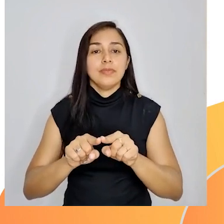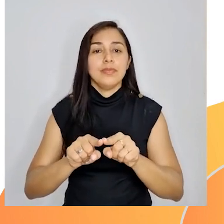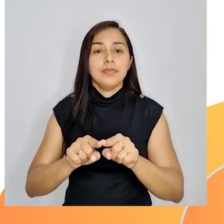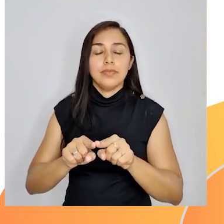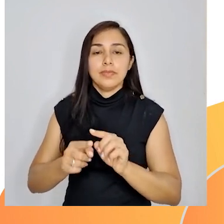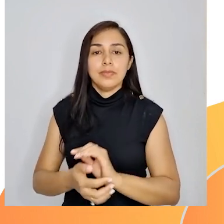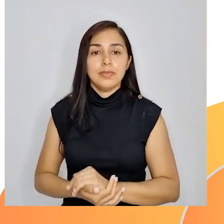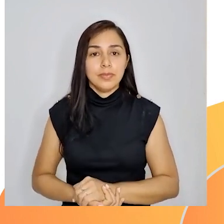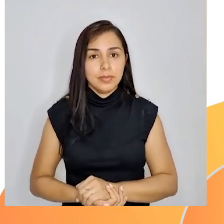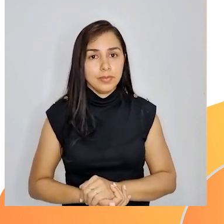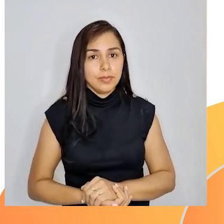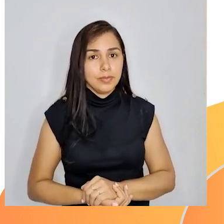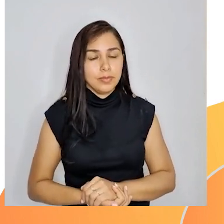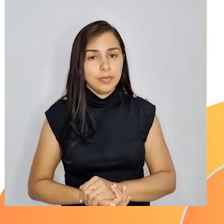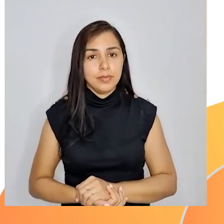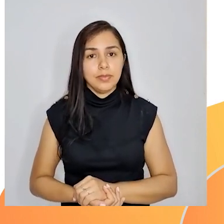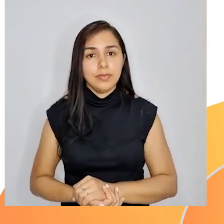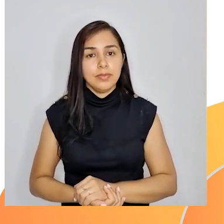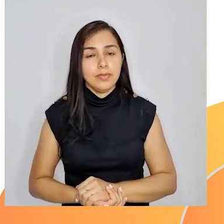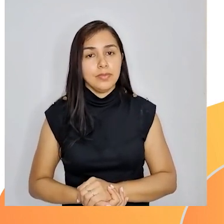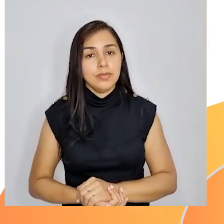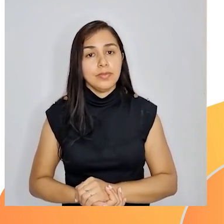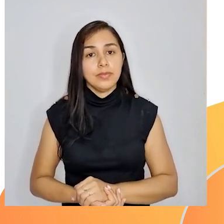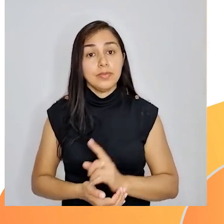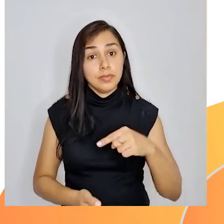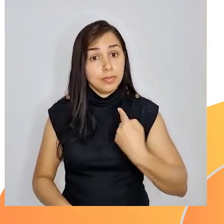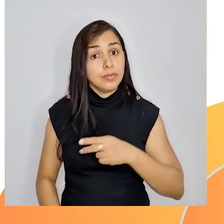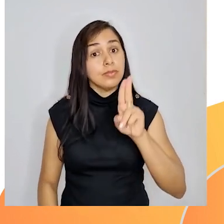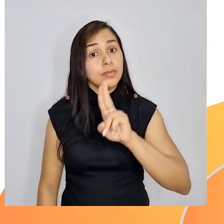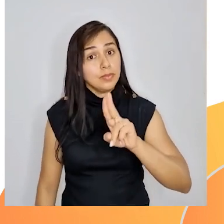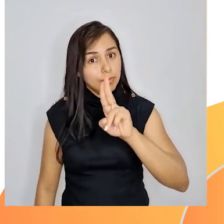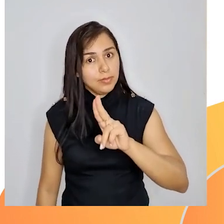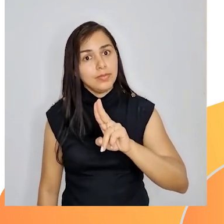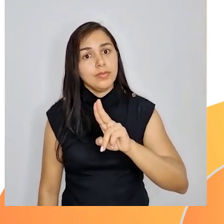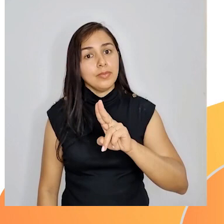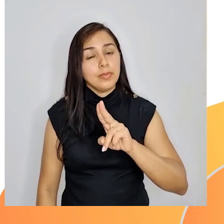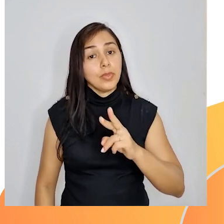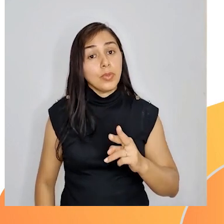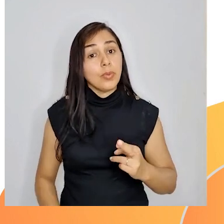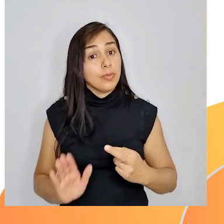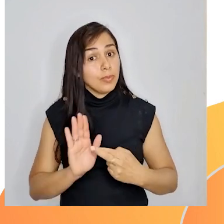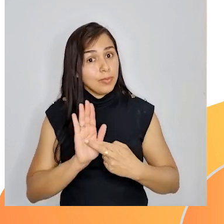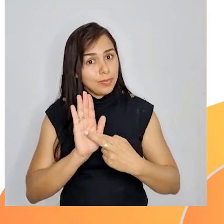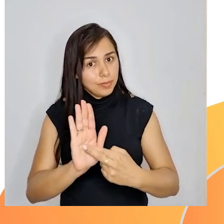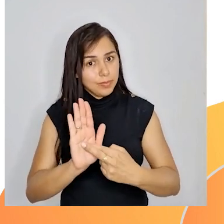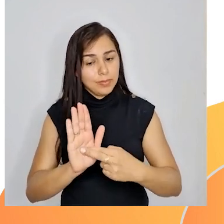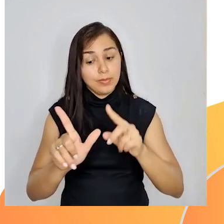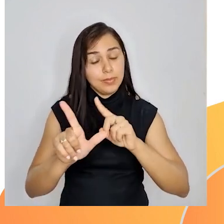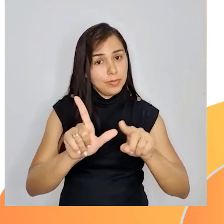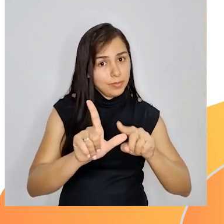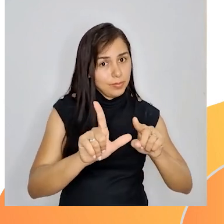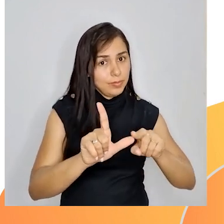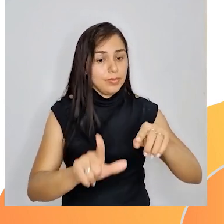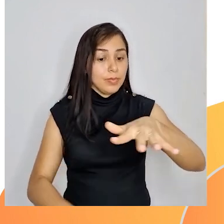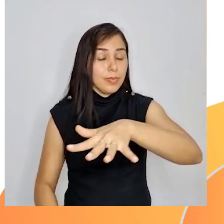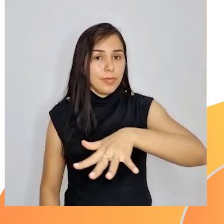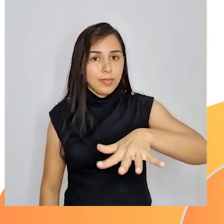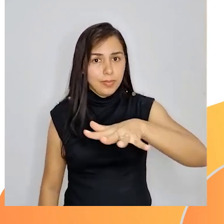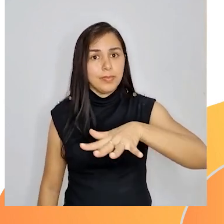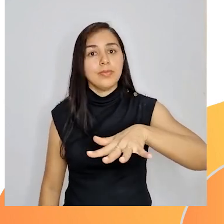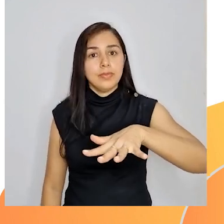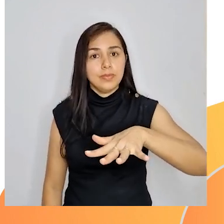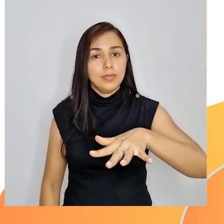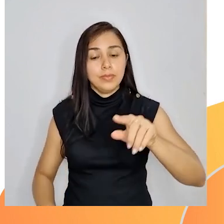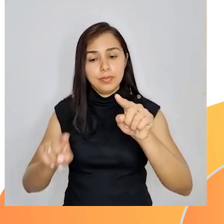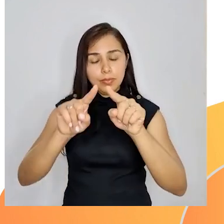entre a área desses retângulos E essas letras e acabar descobrindo Qual são as dimensões desse cartão antes